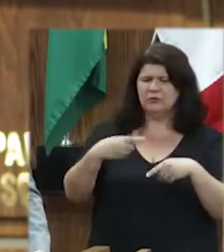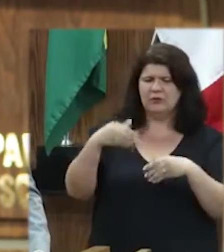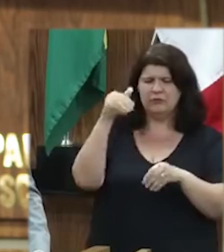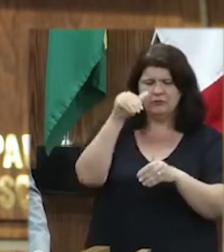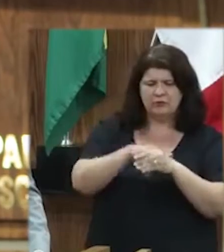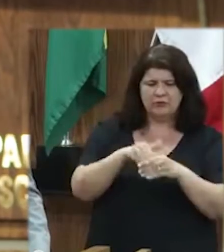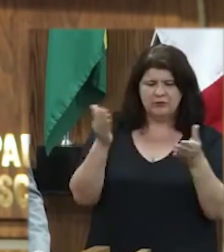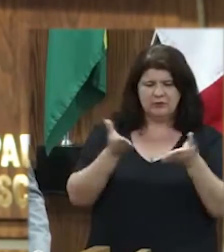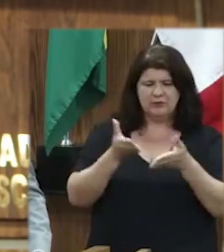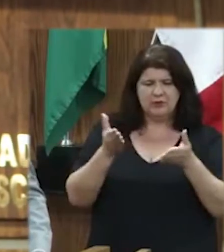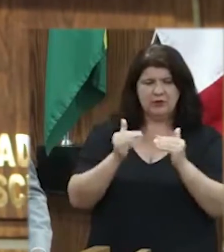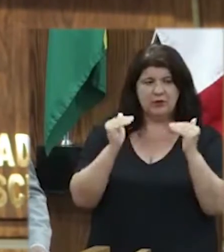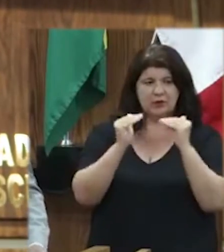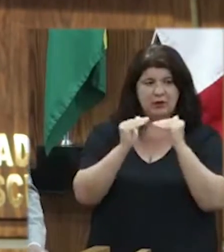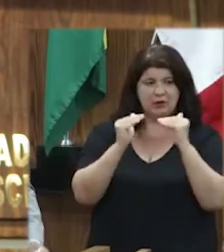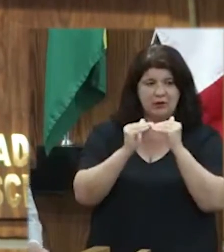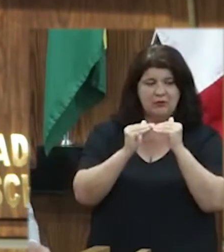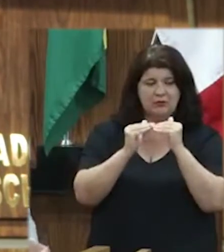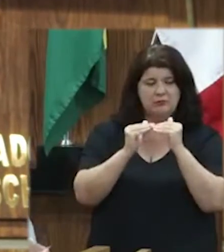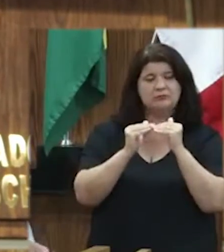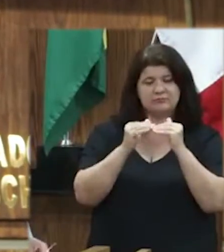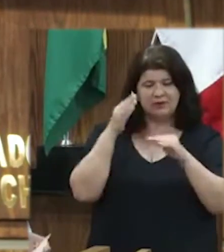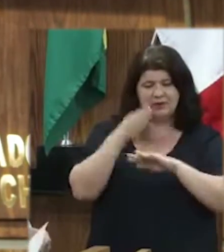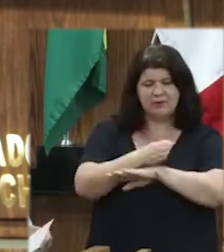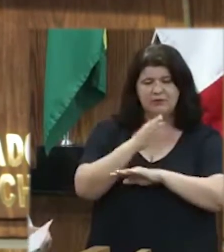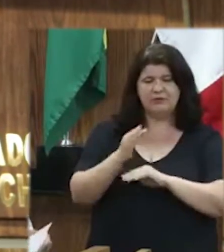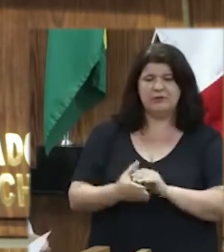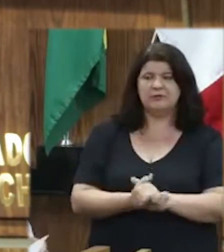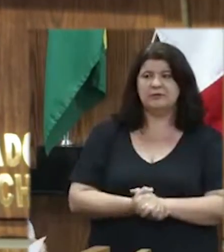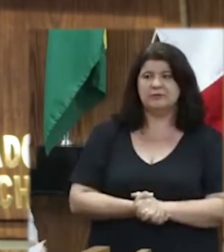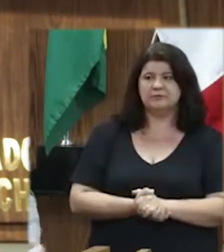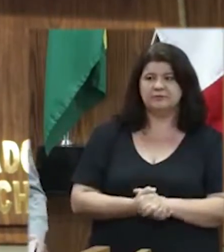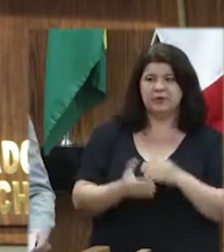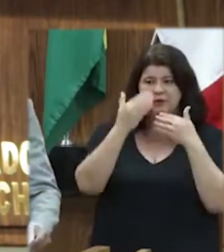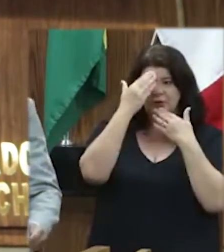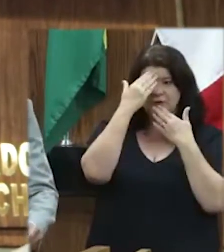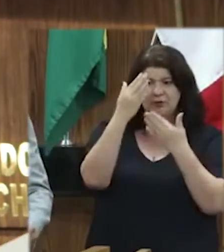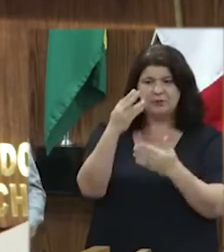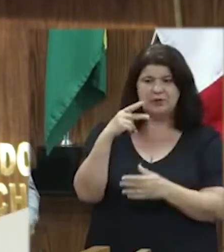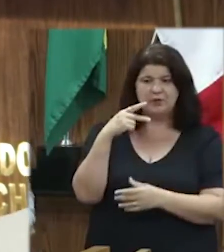votação. Se o vereador estiver de acordo, permaneça como estão, aprovado. Obrigado, senhor presidente.